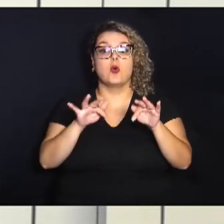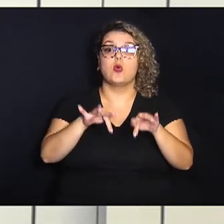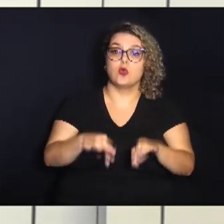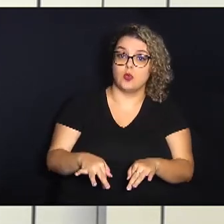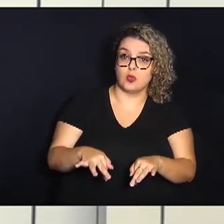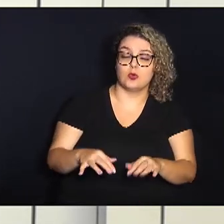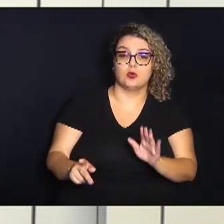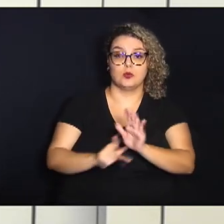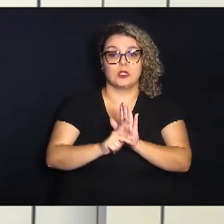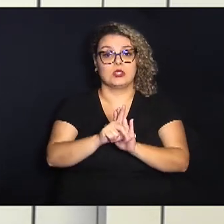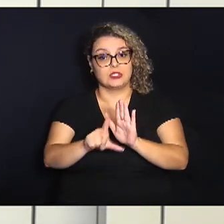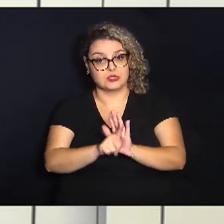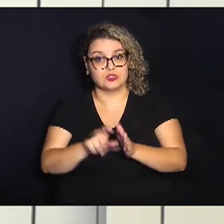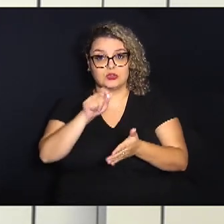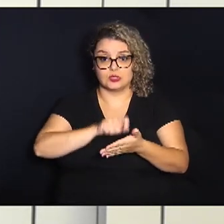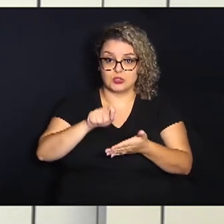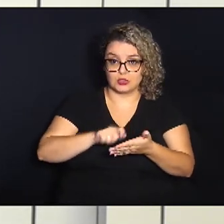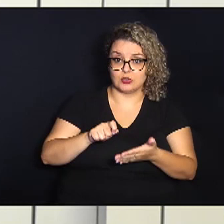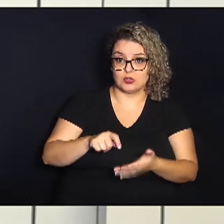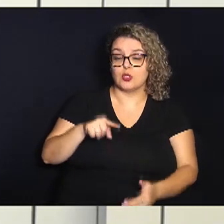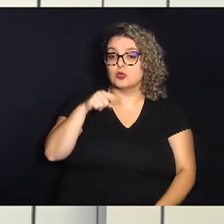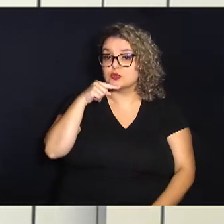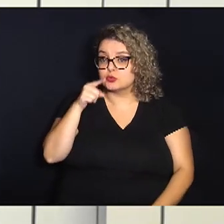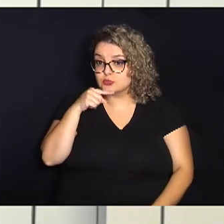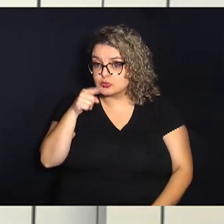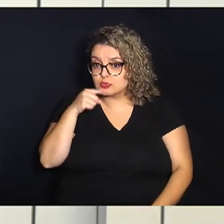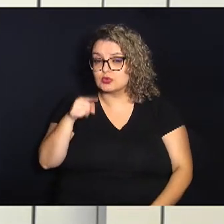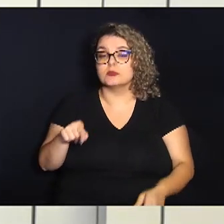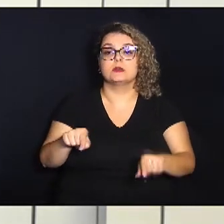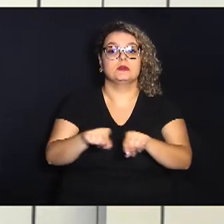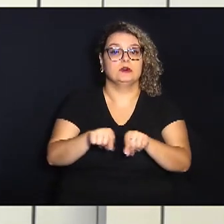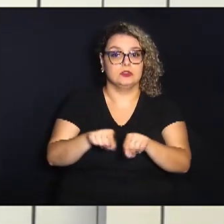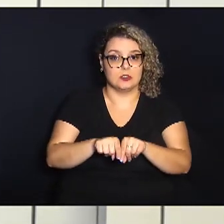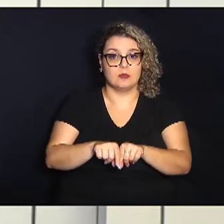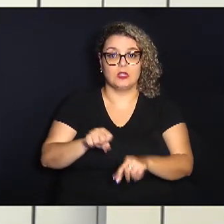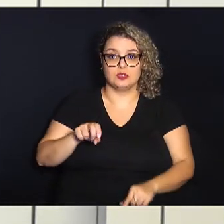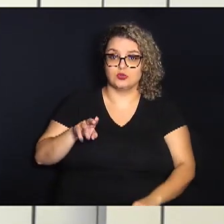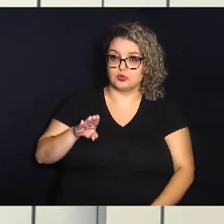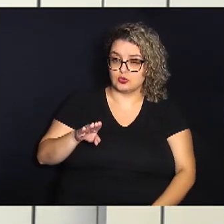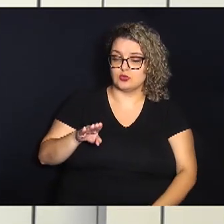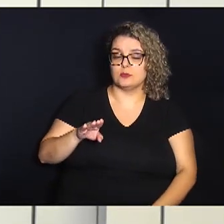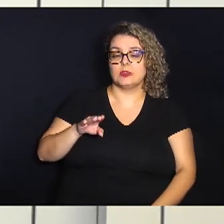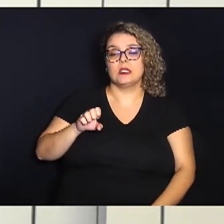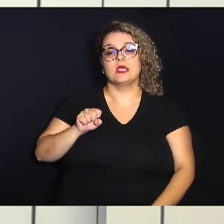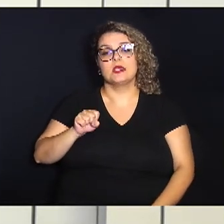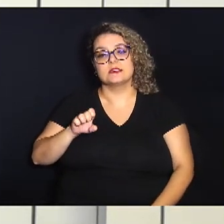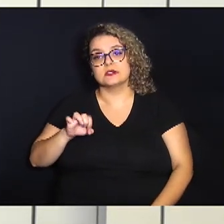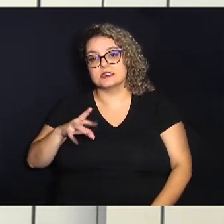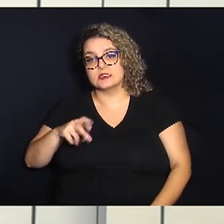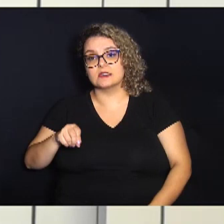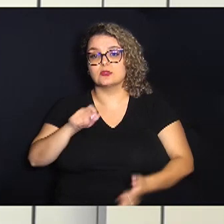o projeto de lei de autoria do vereador Eduardo Magoga, também subscrito por outros parlamentares, que